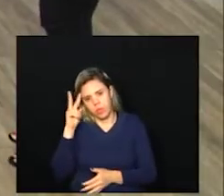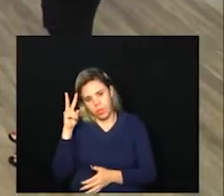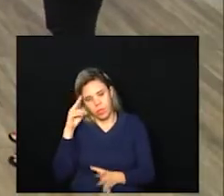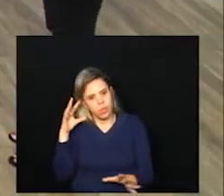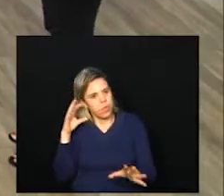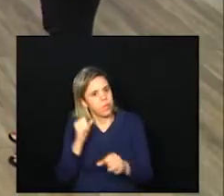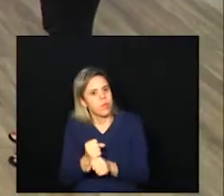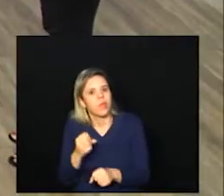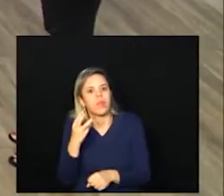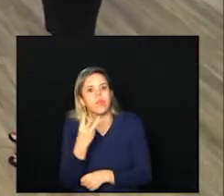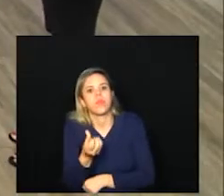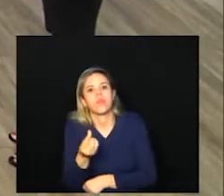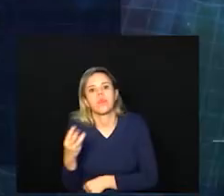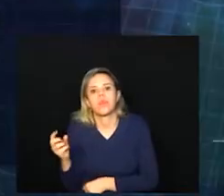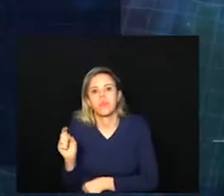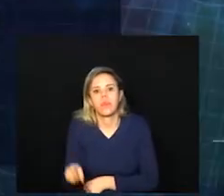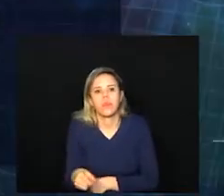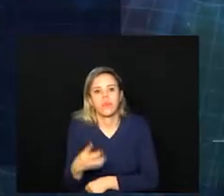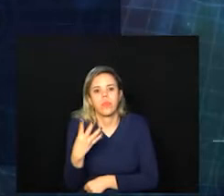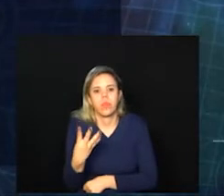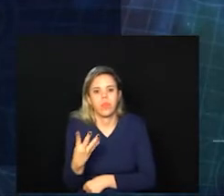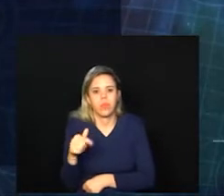somava